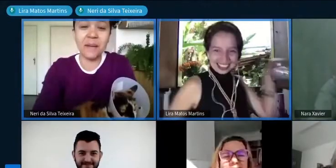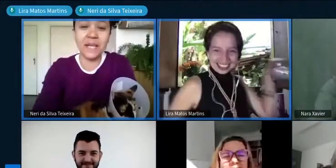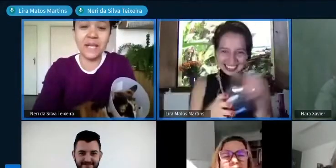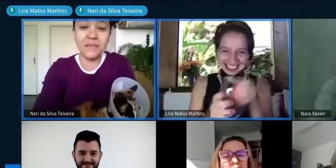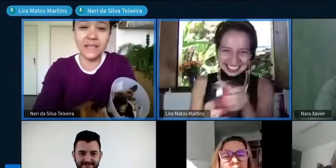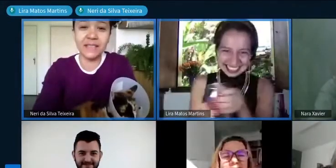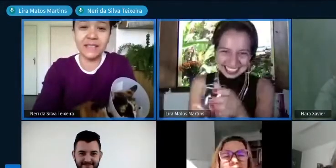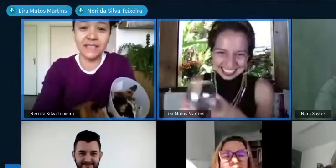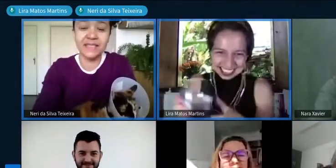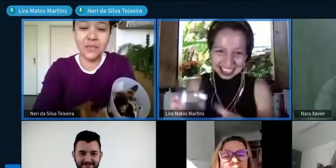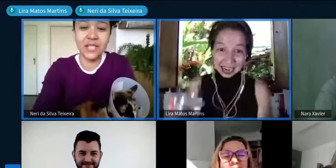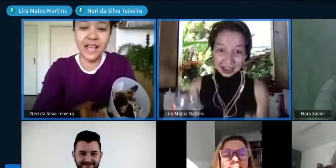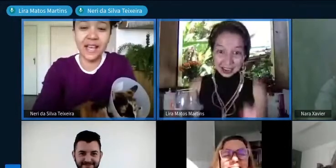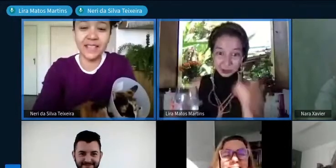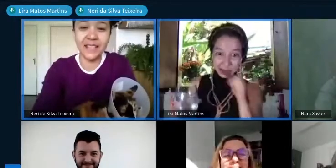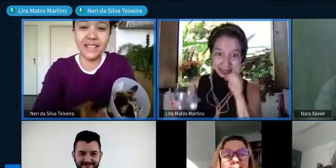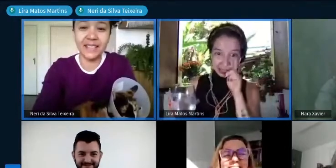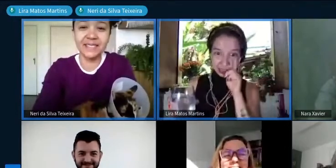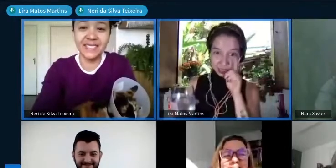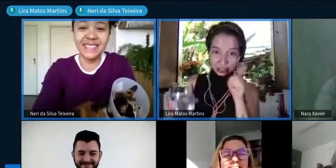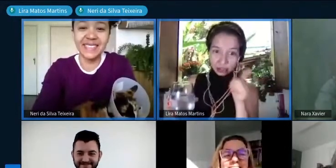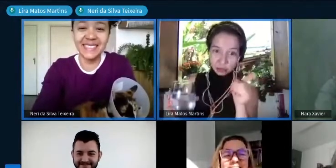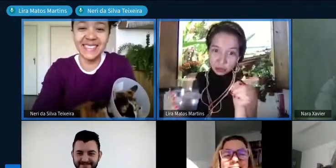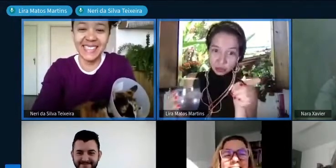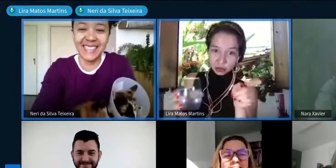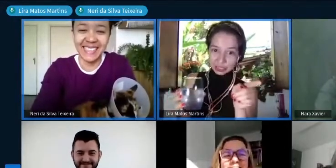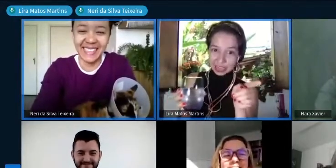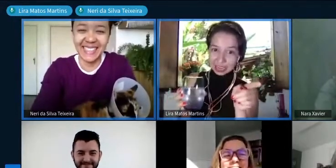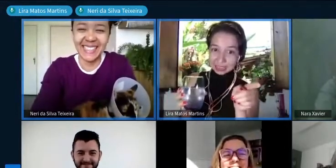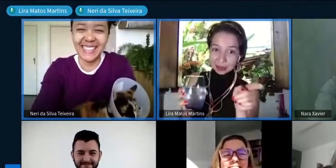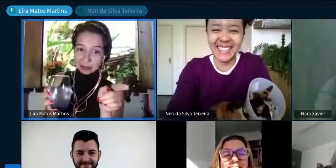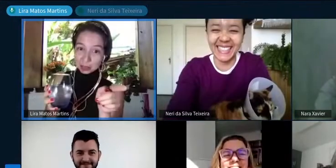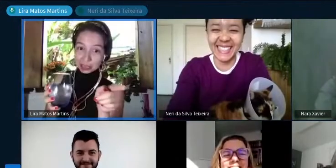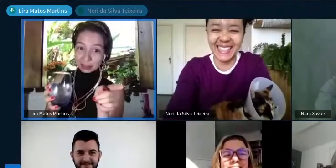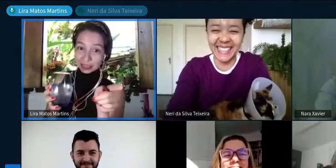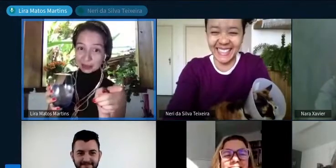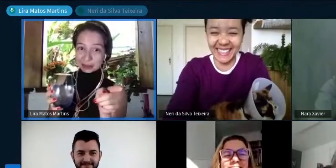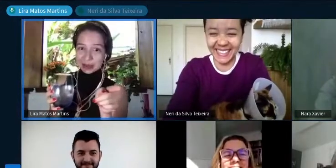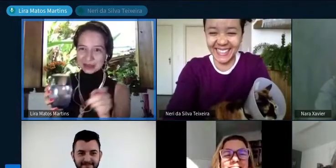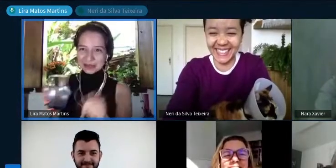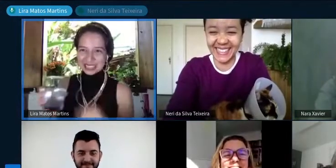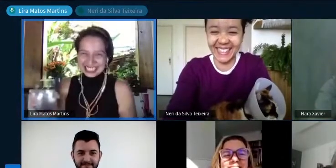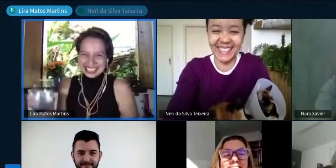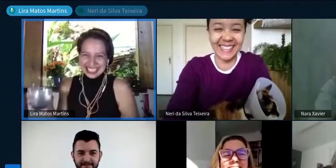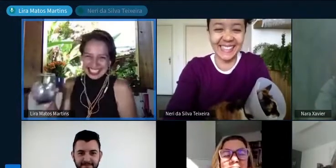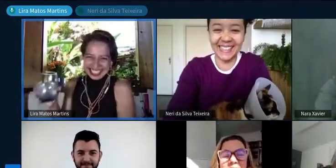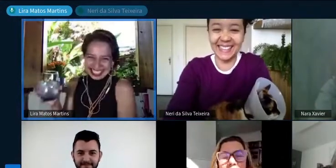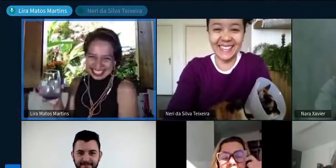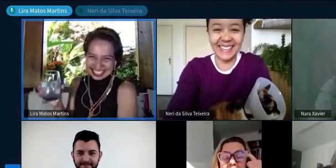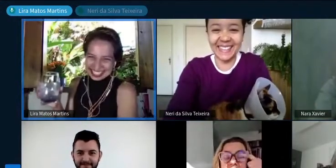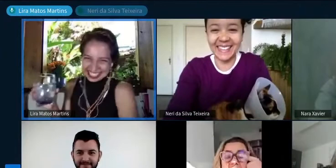bom, parabéns, Lira. Não, e eu vendo aqui de fundo de olho, assim, a gata, eu falei, pronto, ela vai derrubar minha